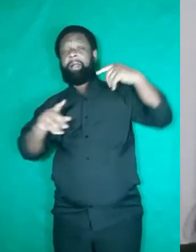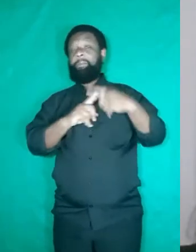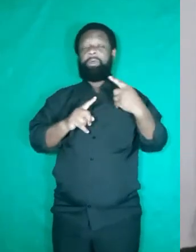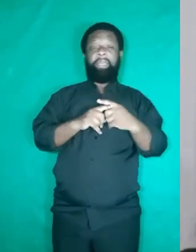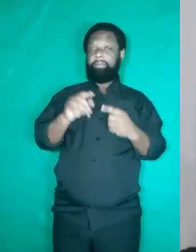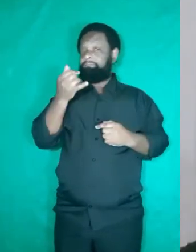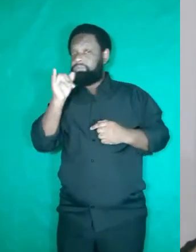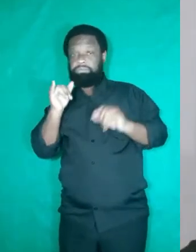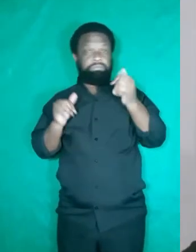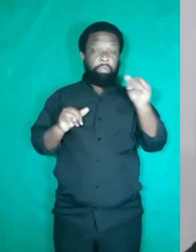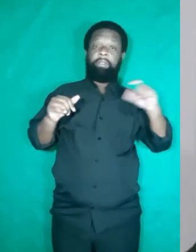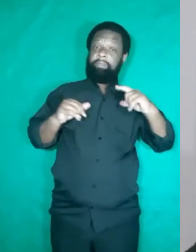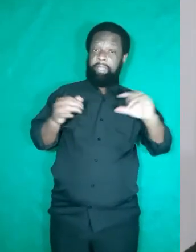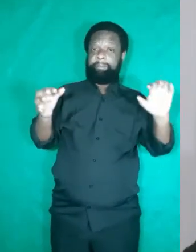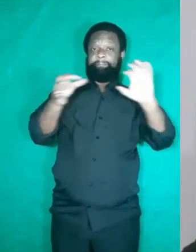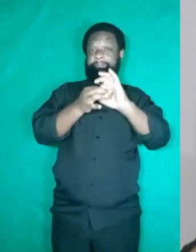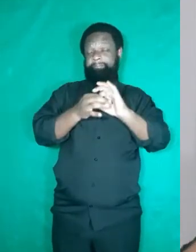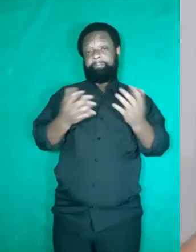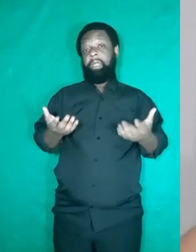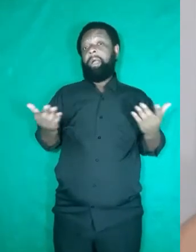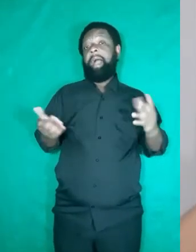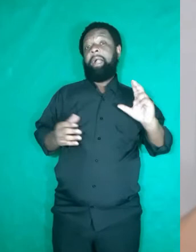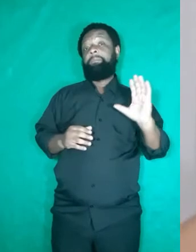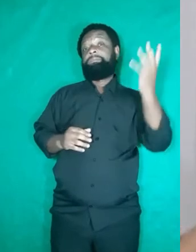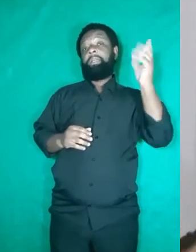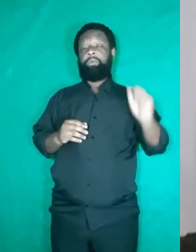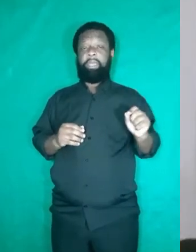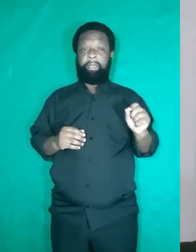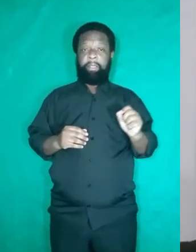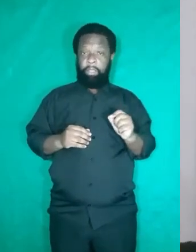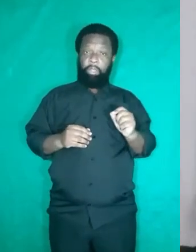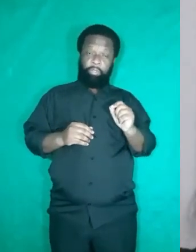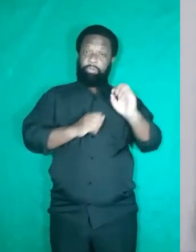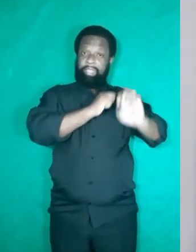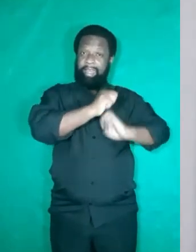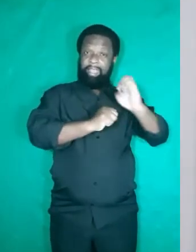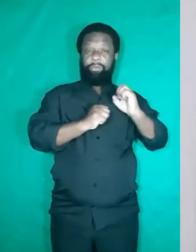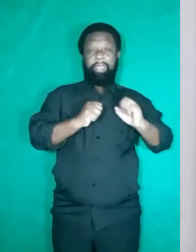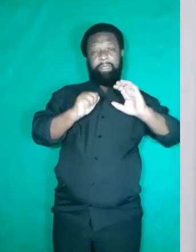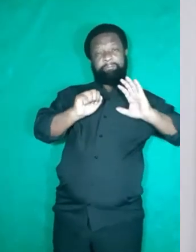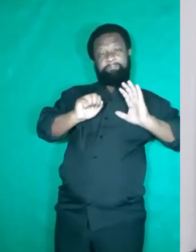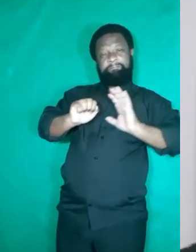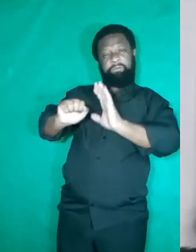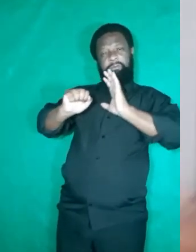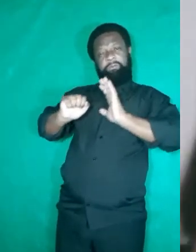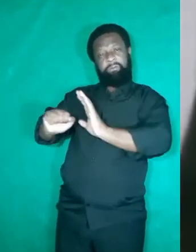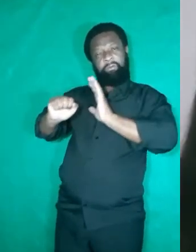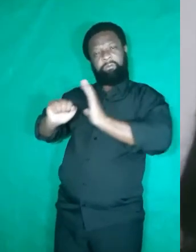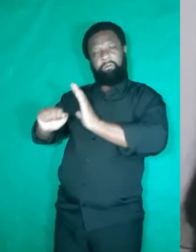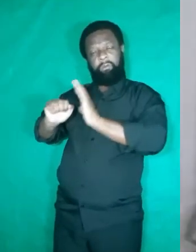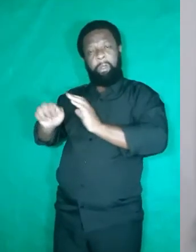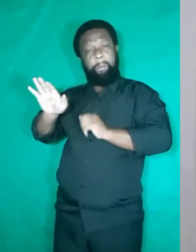vai acontecer? O par de elétrons ele empurra as ligações para baixo. Então, a amônia ela